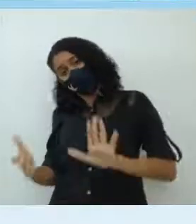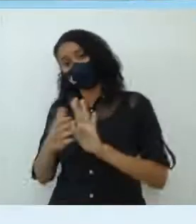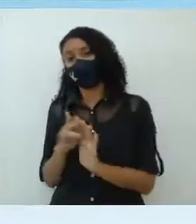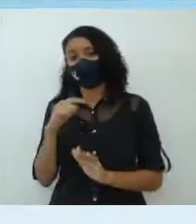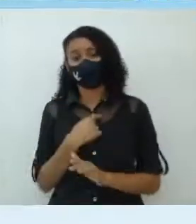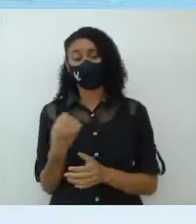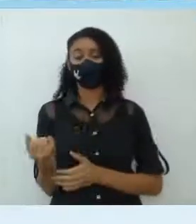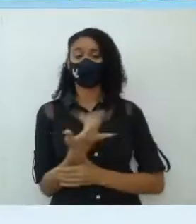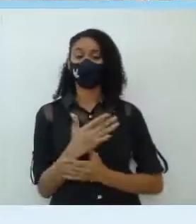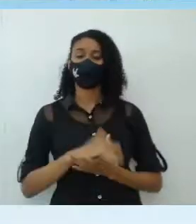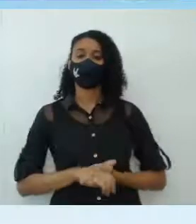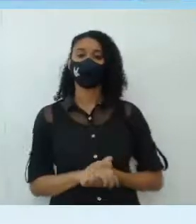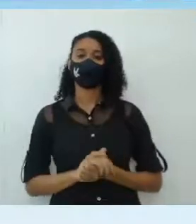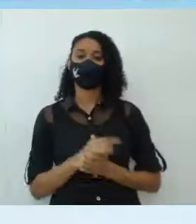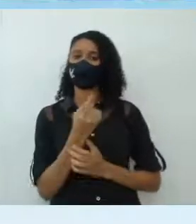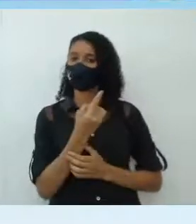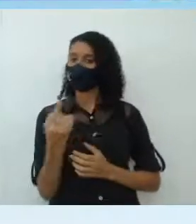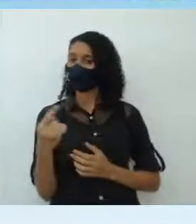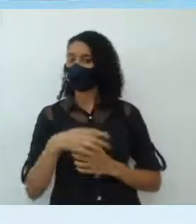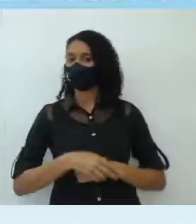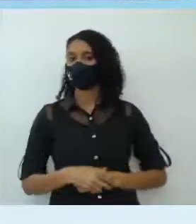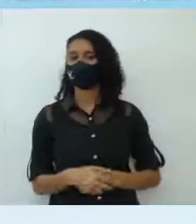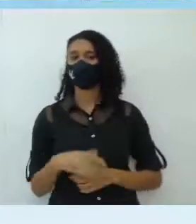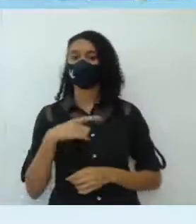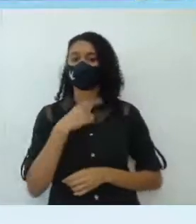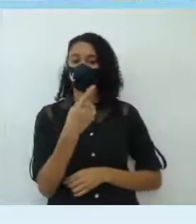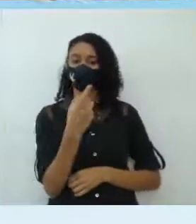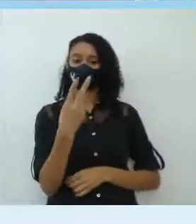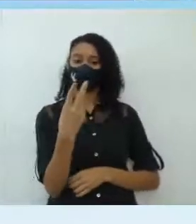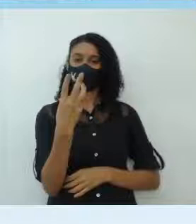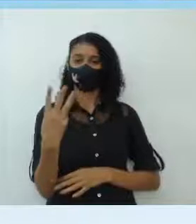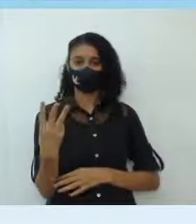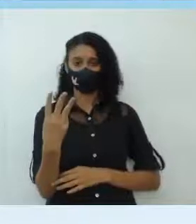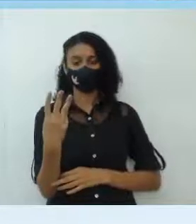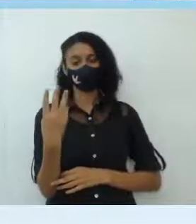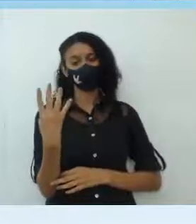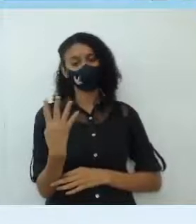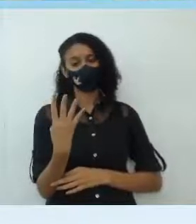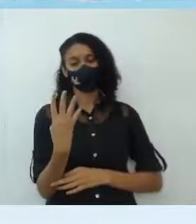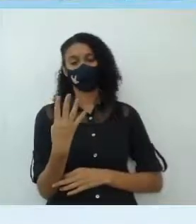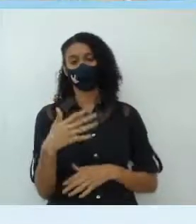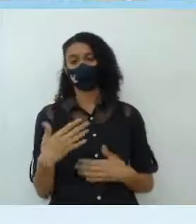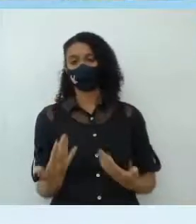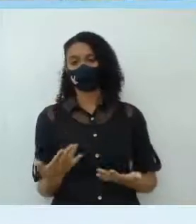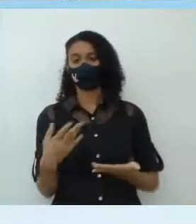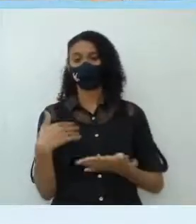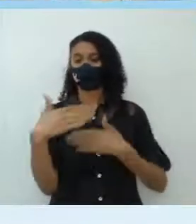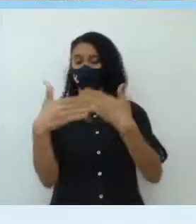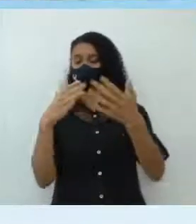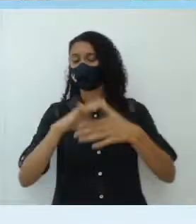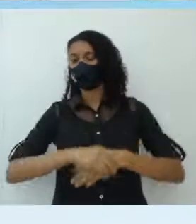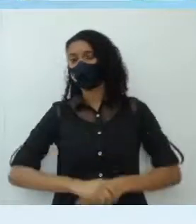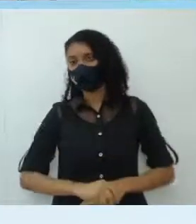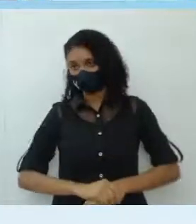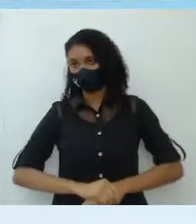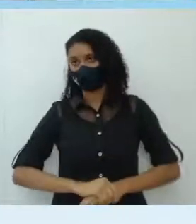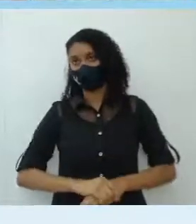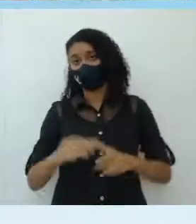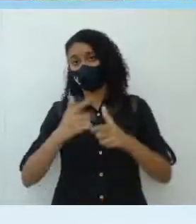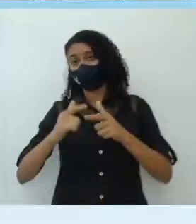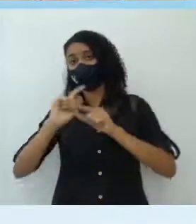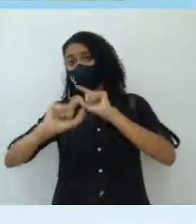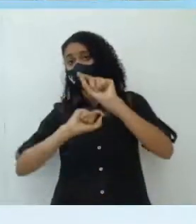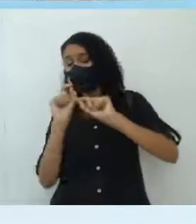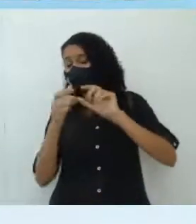simplesmente conta unitariamente. Olha, eu tenho 1, 2, 3, 4 e assim sucessivamente. O